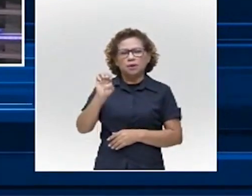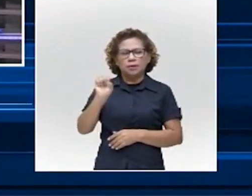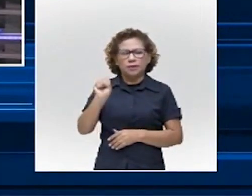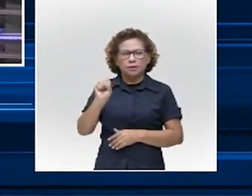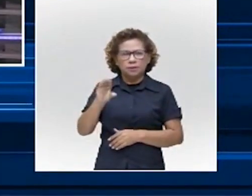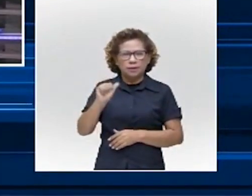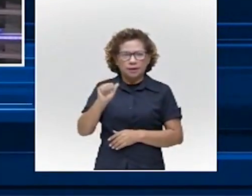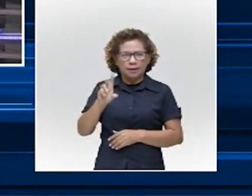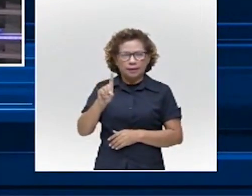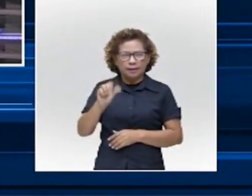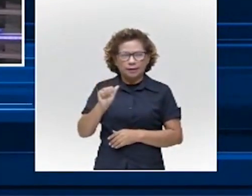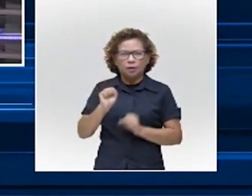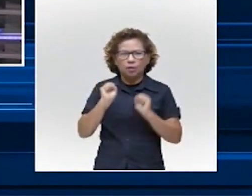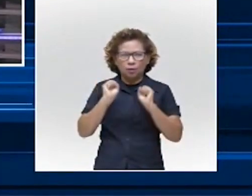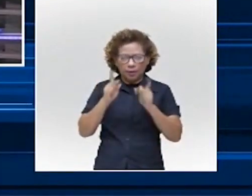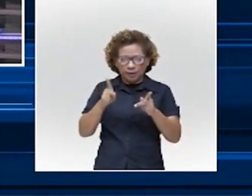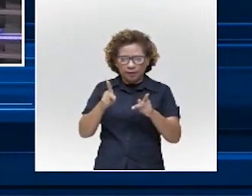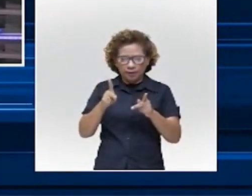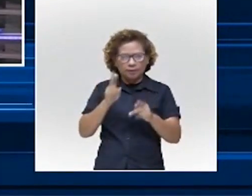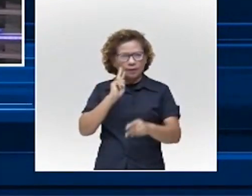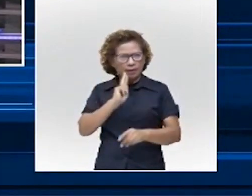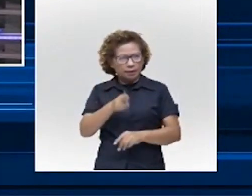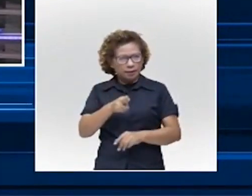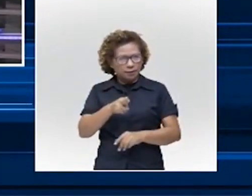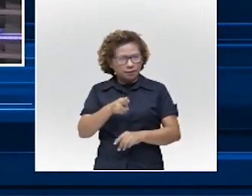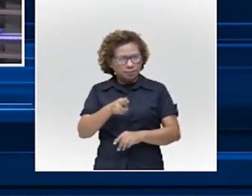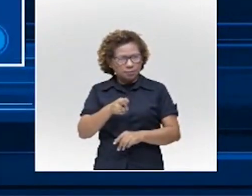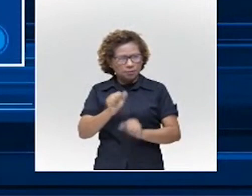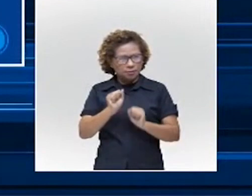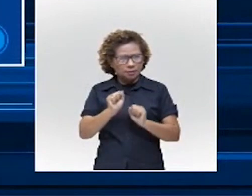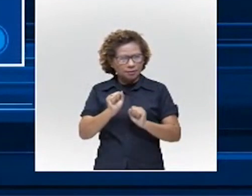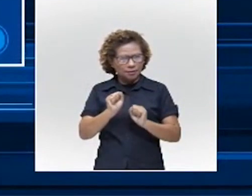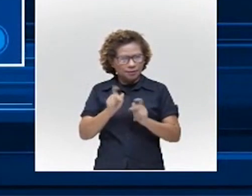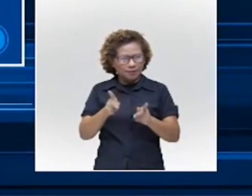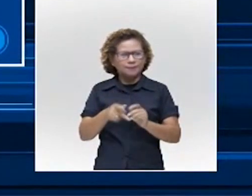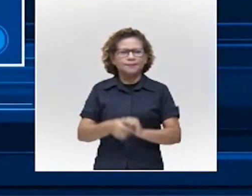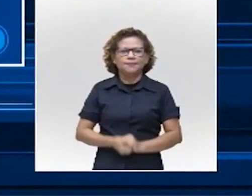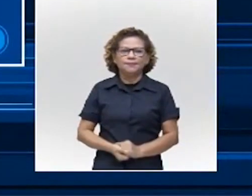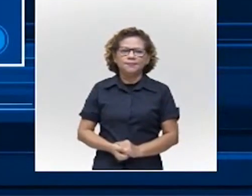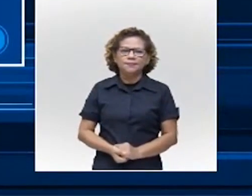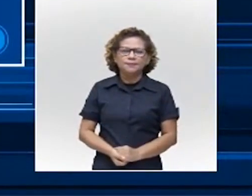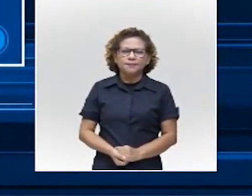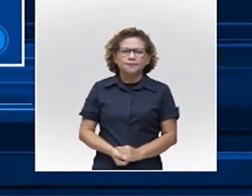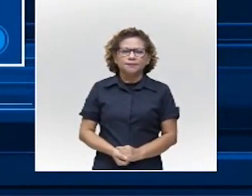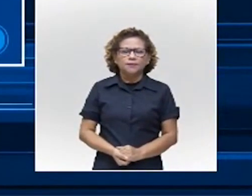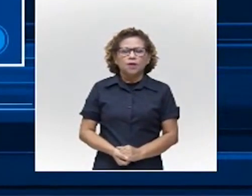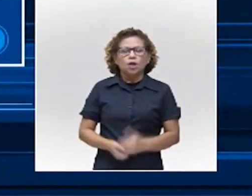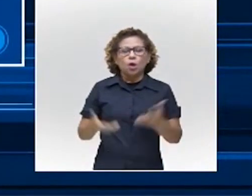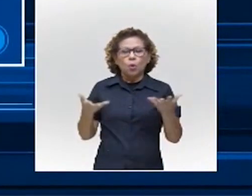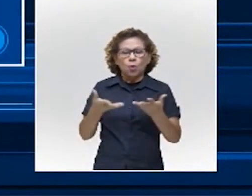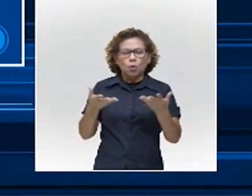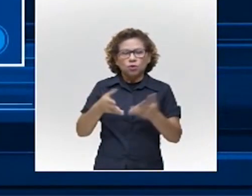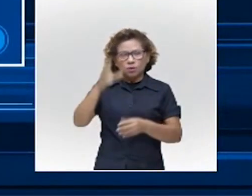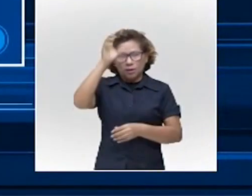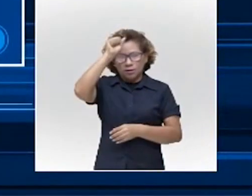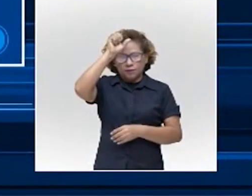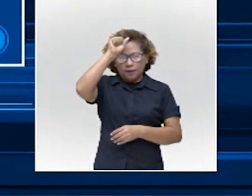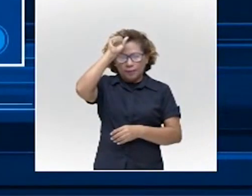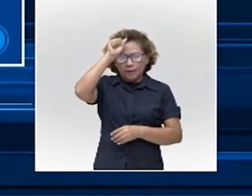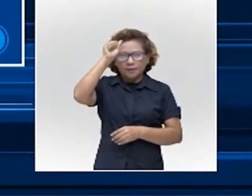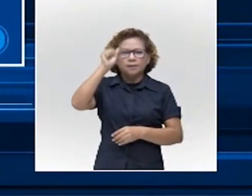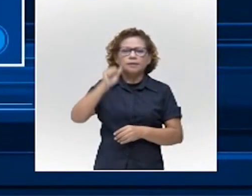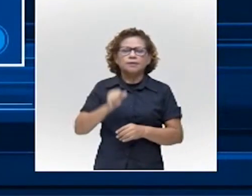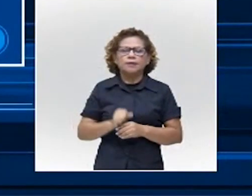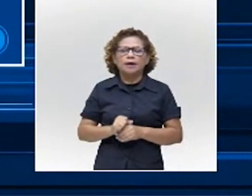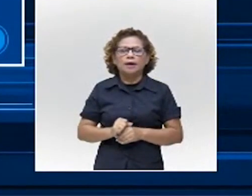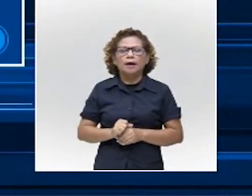situação? Beleza? Vamos iniciar então aqui na sala de hoje. Atenção na tela comigo. Nós vamos trabalhar hoje justamente o Teorema de